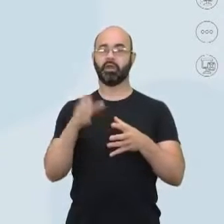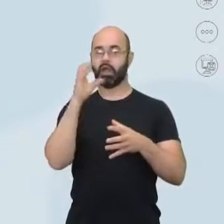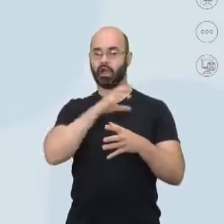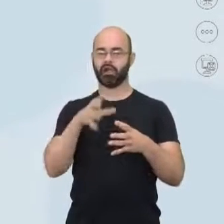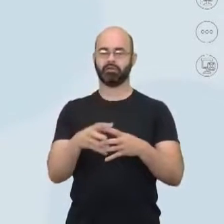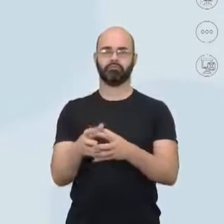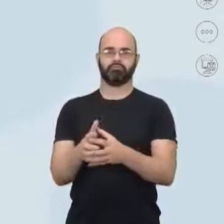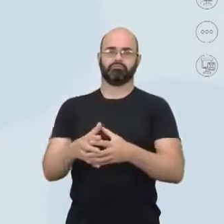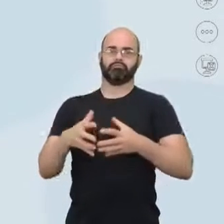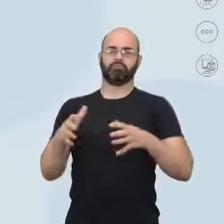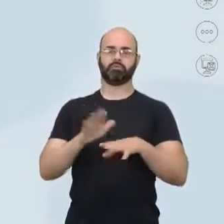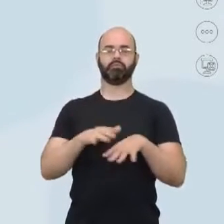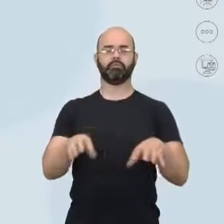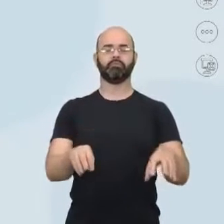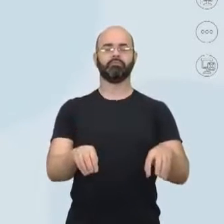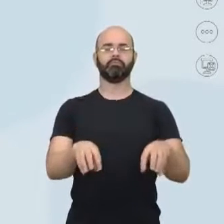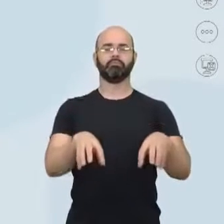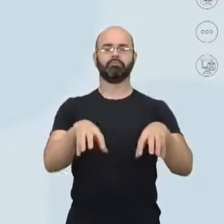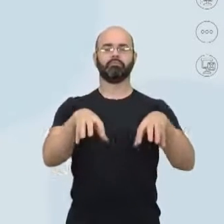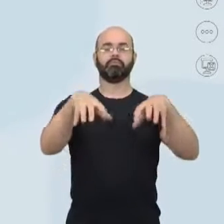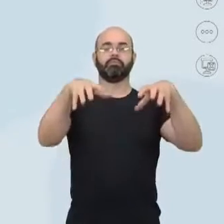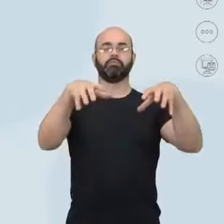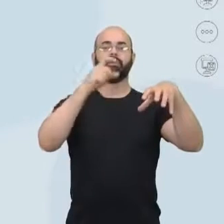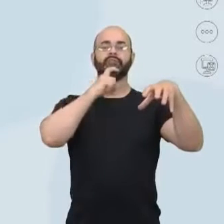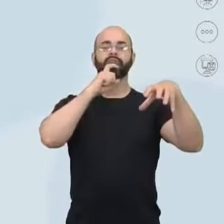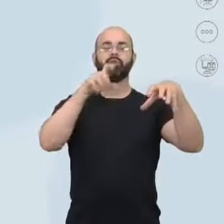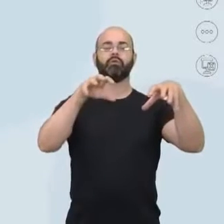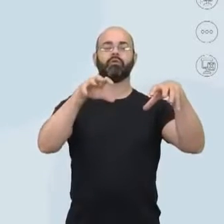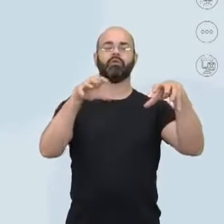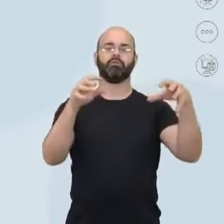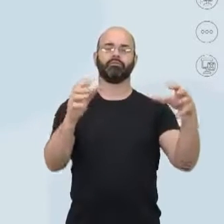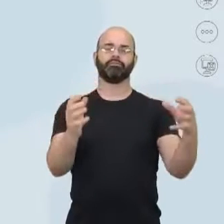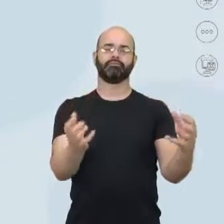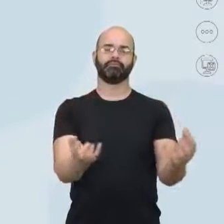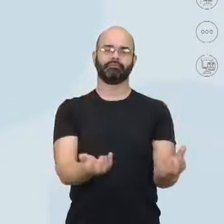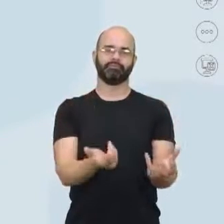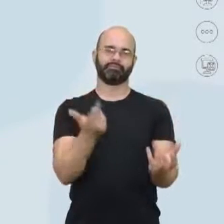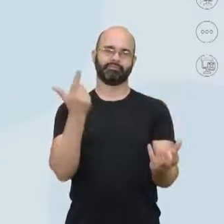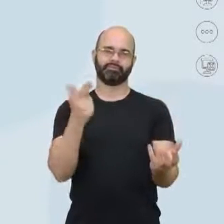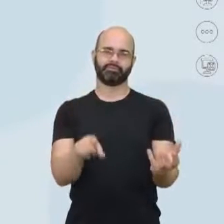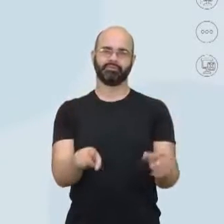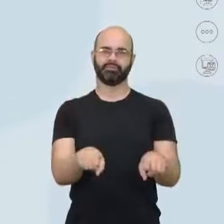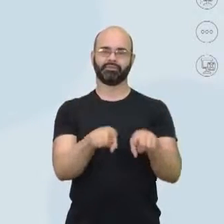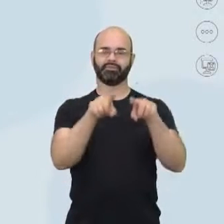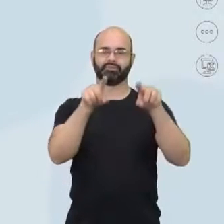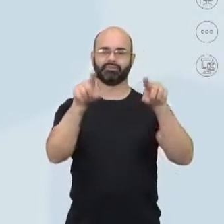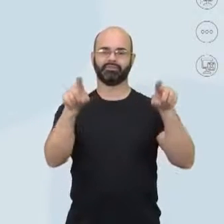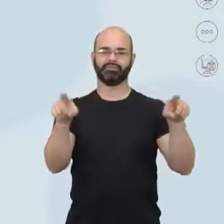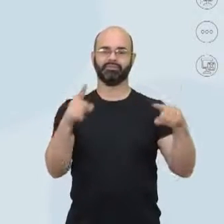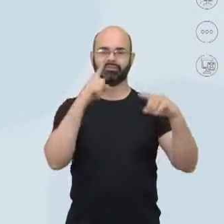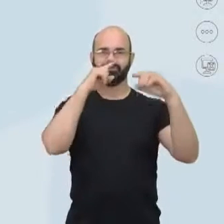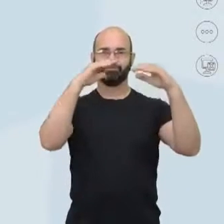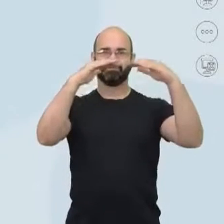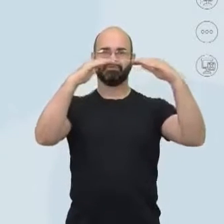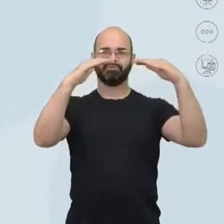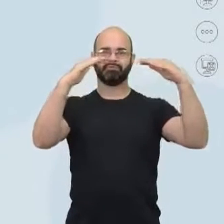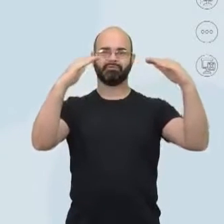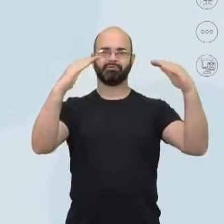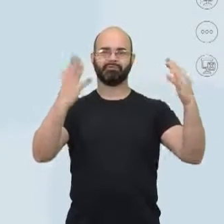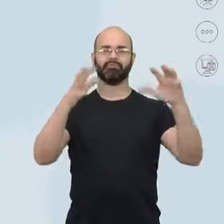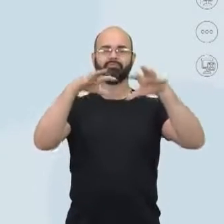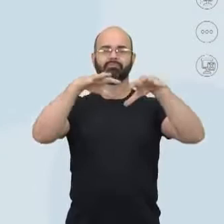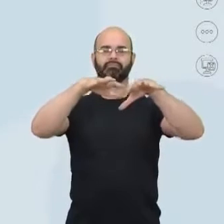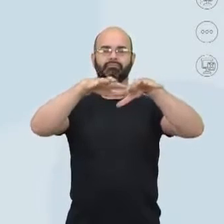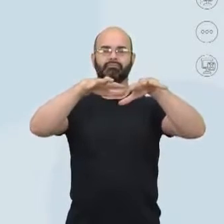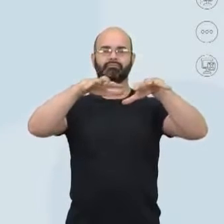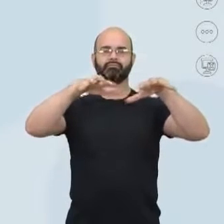densos. E aí, conforme vai esfriando, vai ficando mais denso, desce de novo. Isso acaba gerando uma esteira, que é o que vai fazer as placas tectônicas se